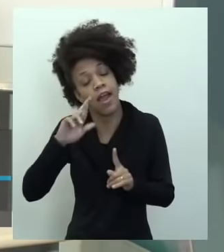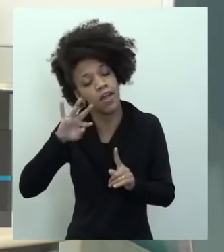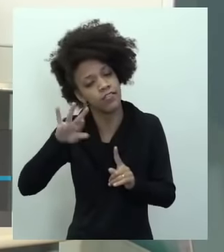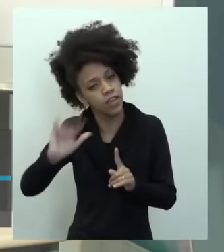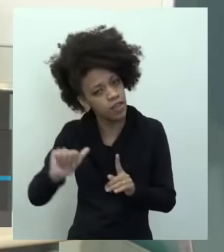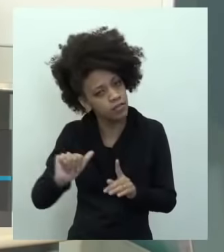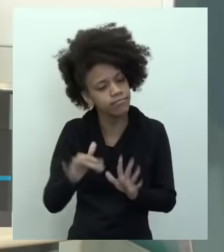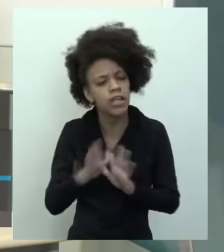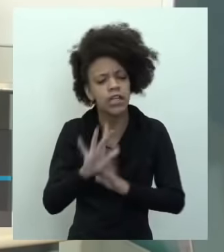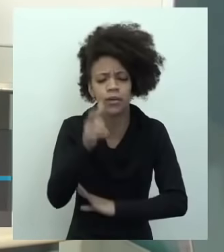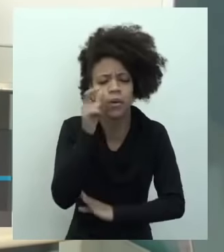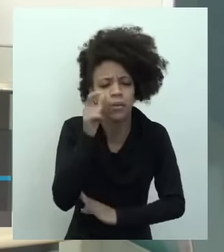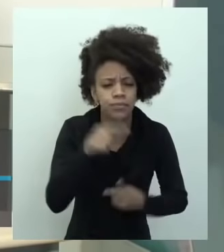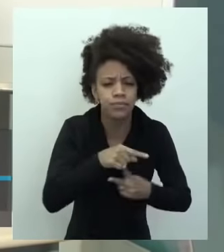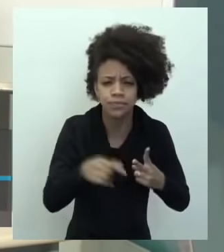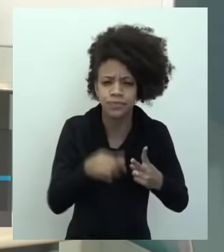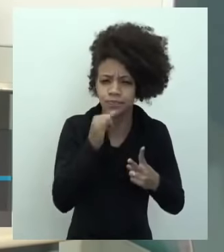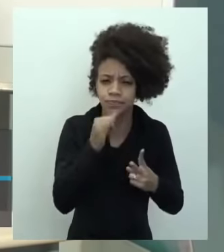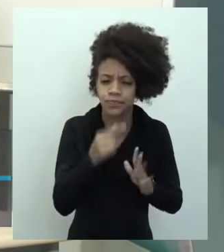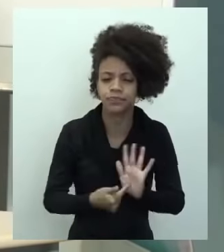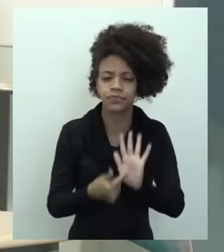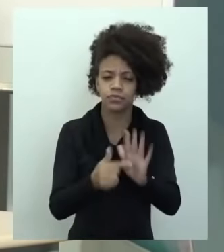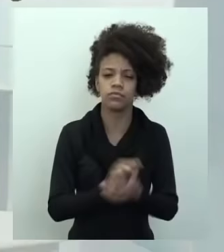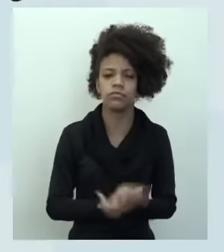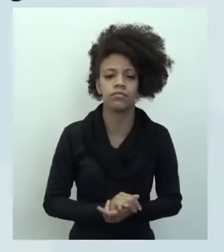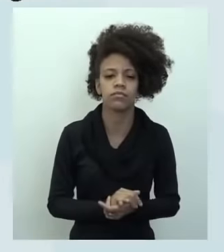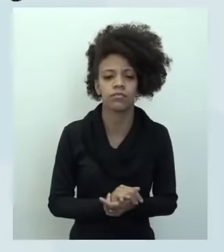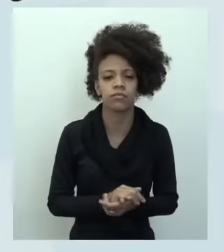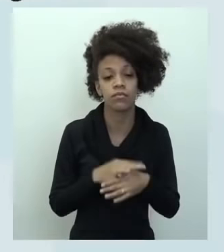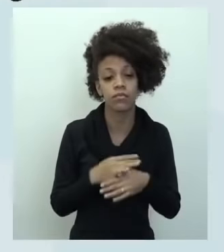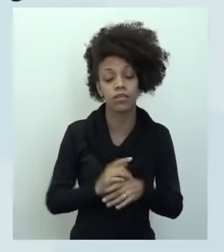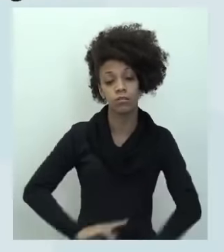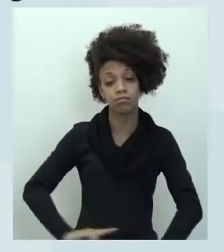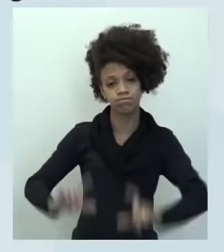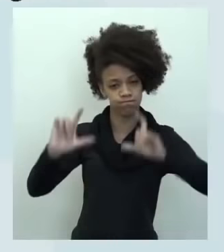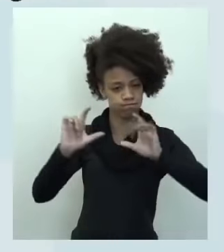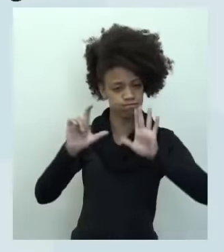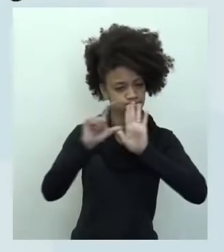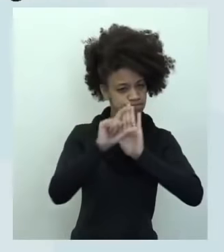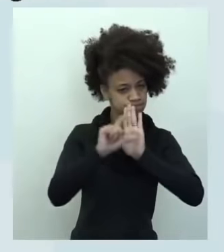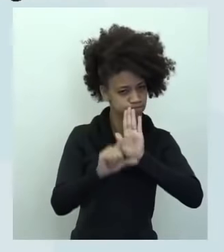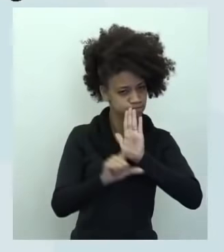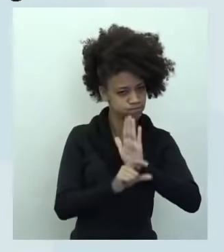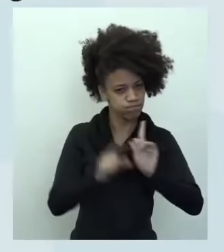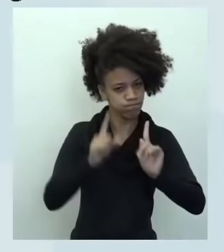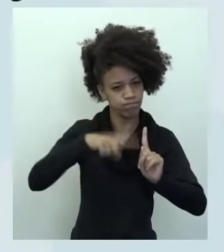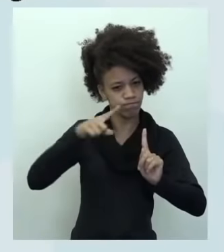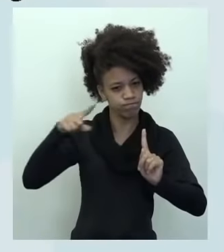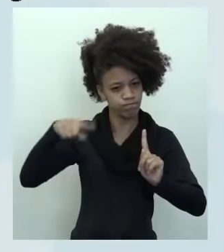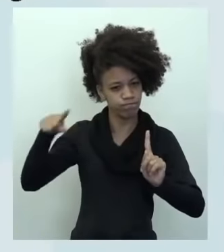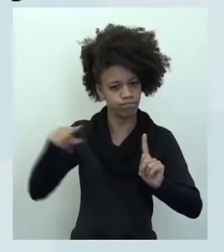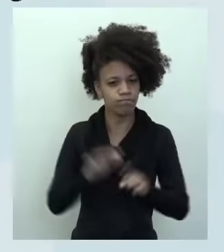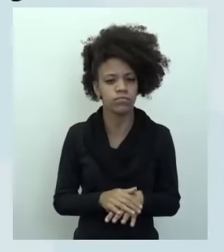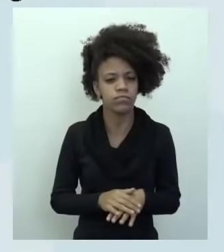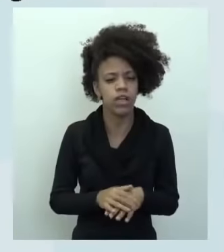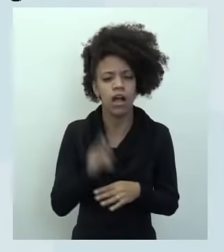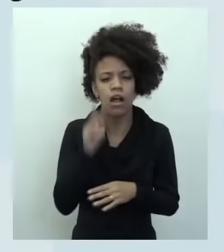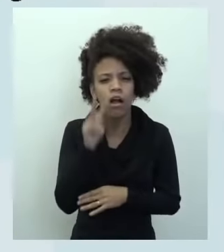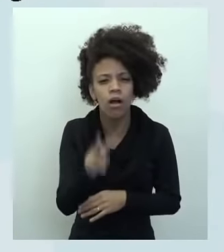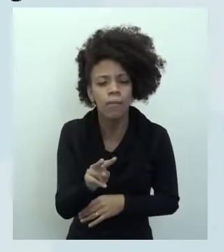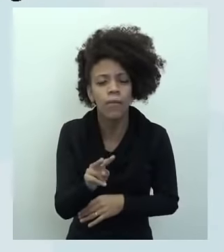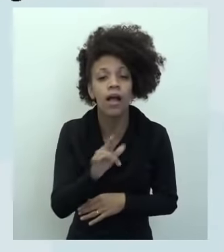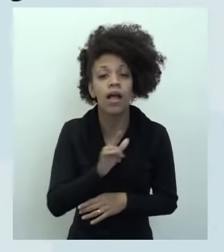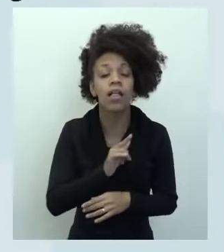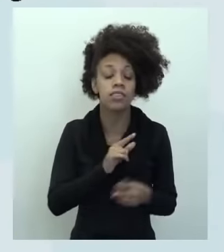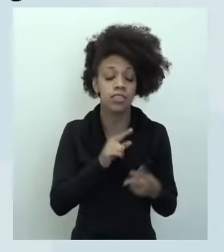dois modelinhos que eu trouxe para vocês. Esse é um recorte, né, um recorte de uma escala. E observem que eu tenho os